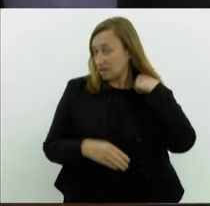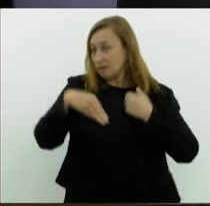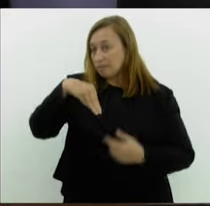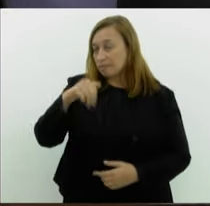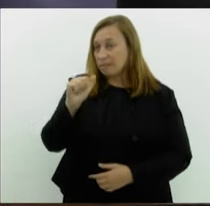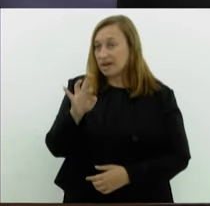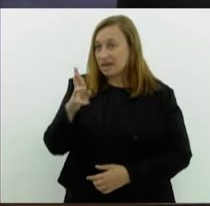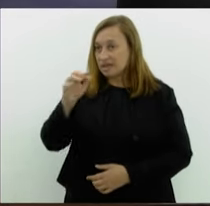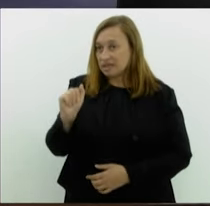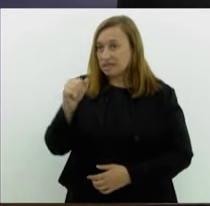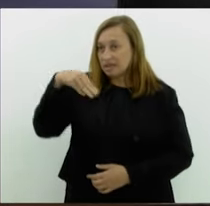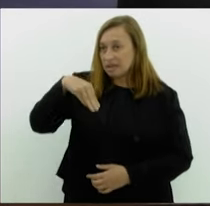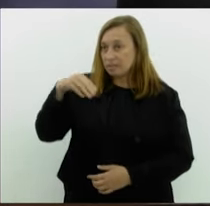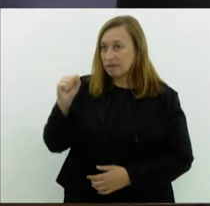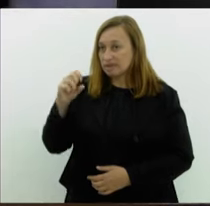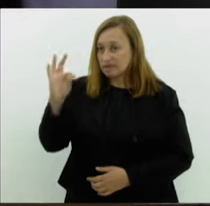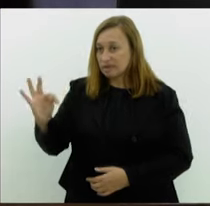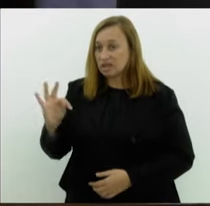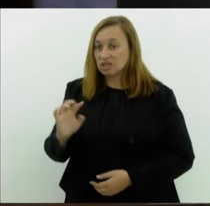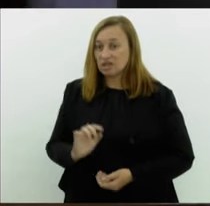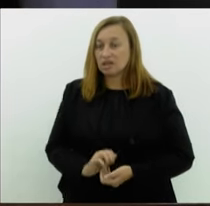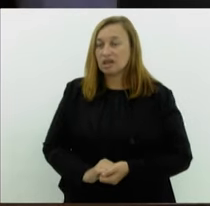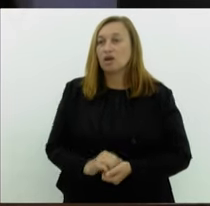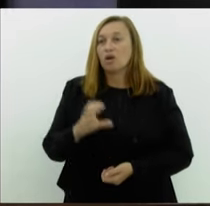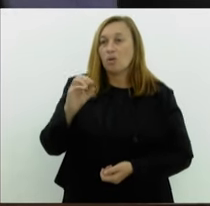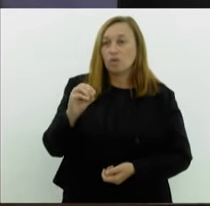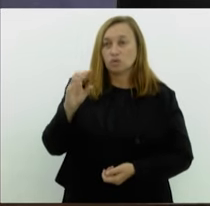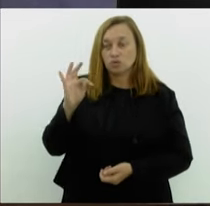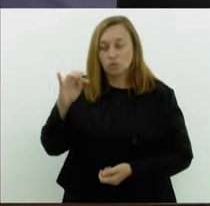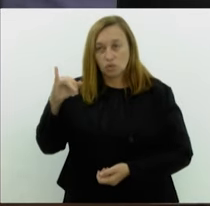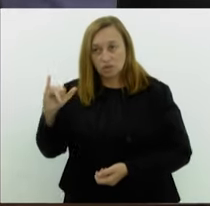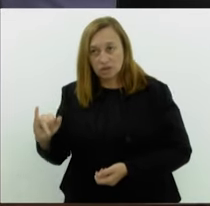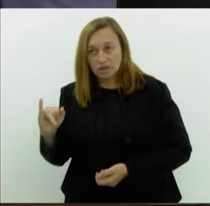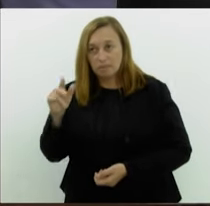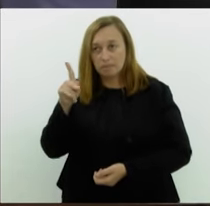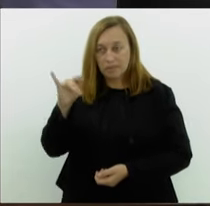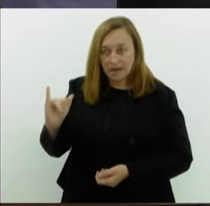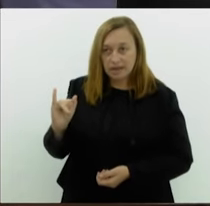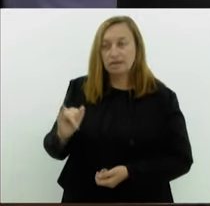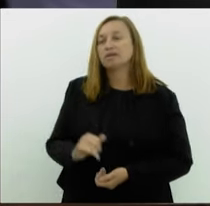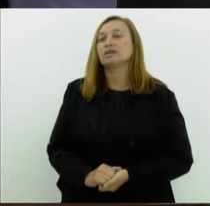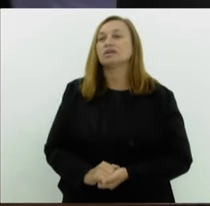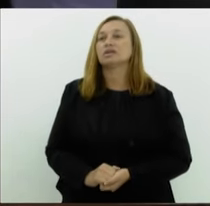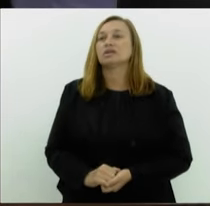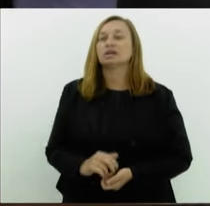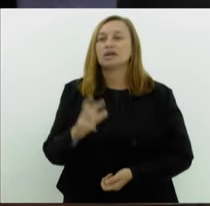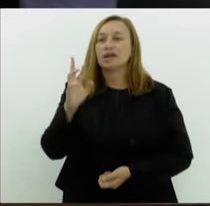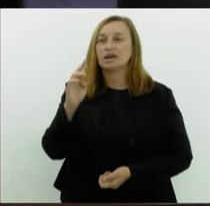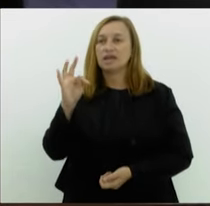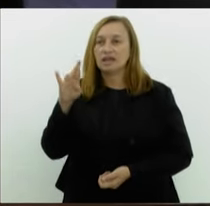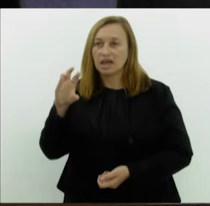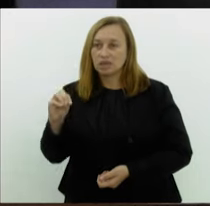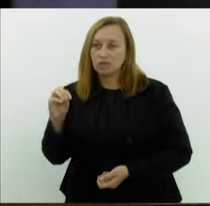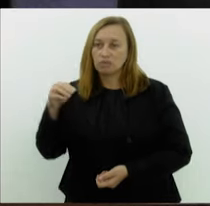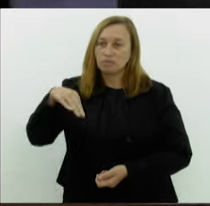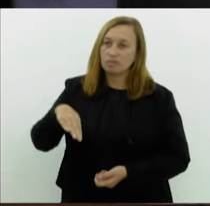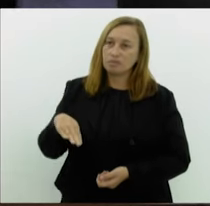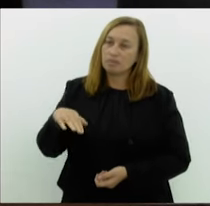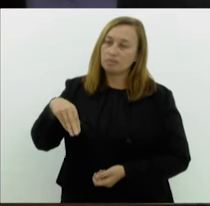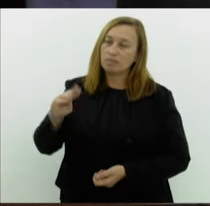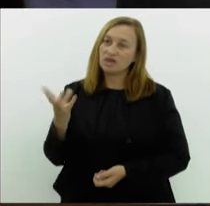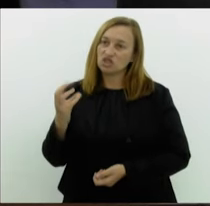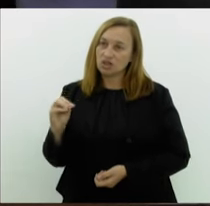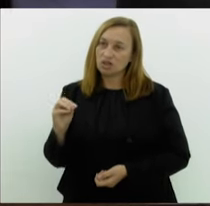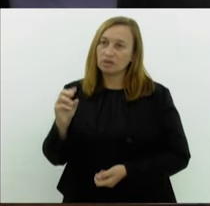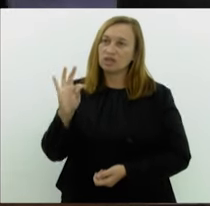Marina, do MST. Otone de Paula Pai. Renato Machado.